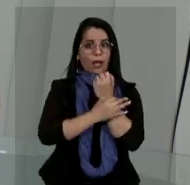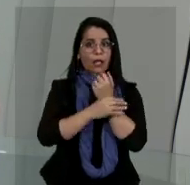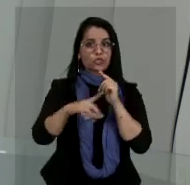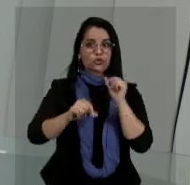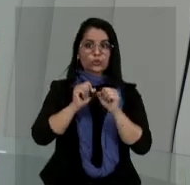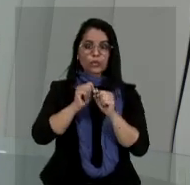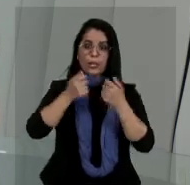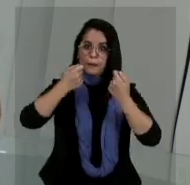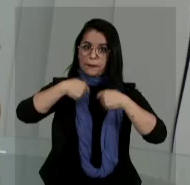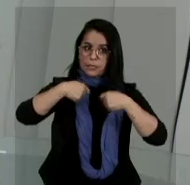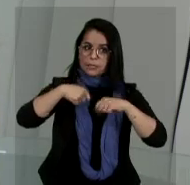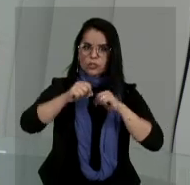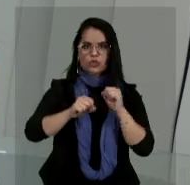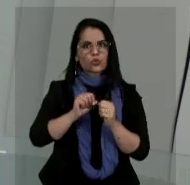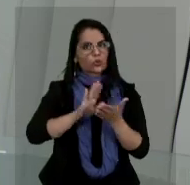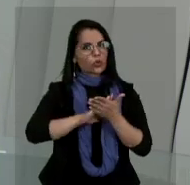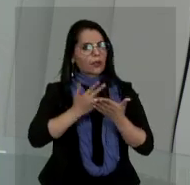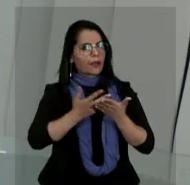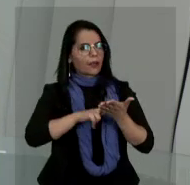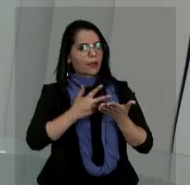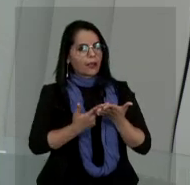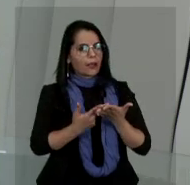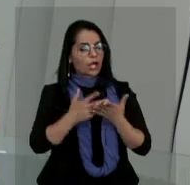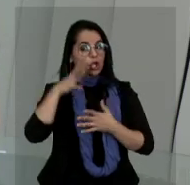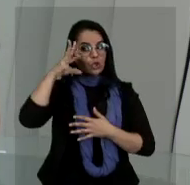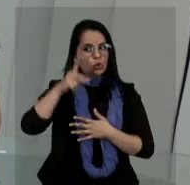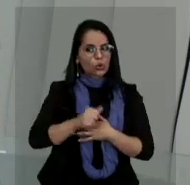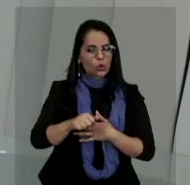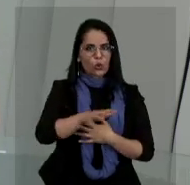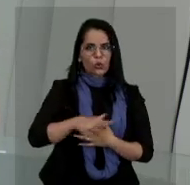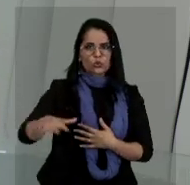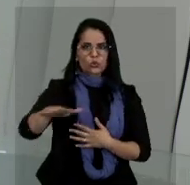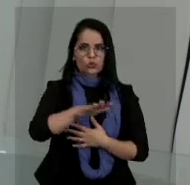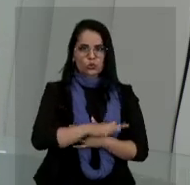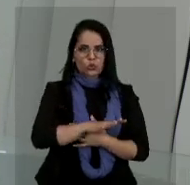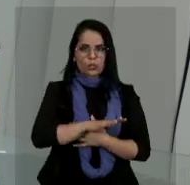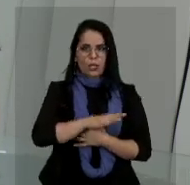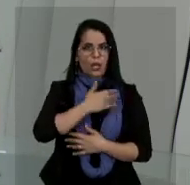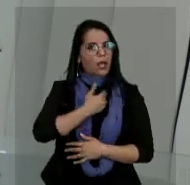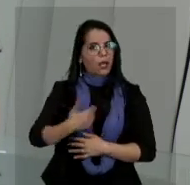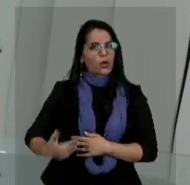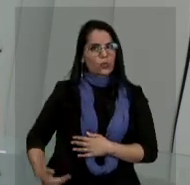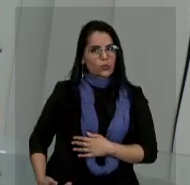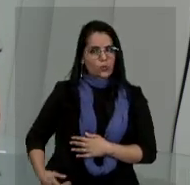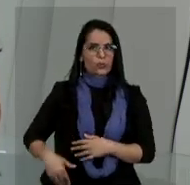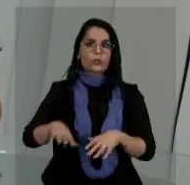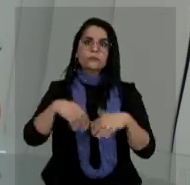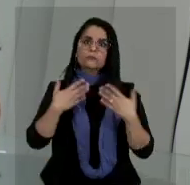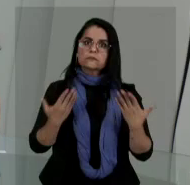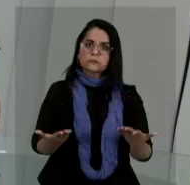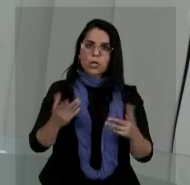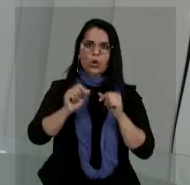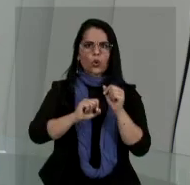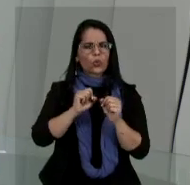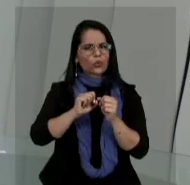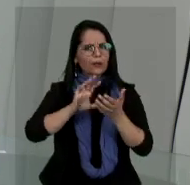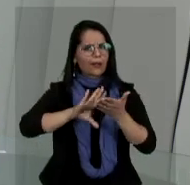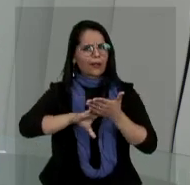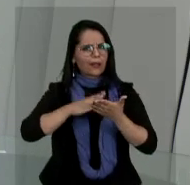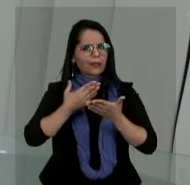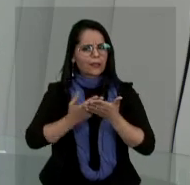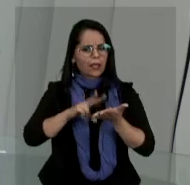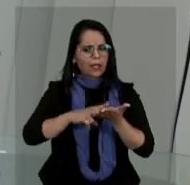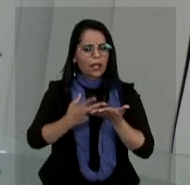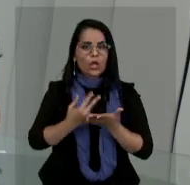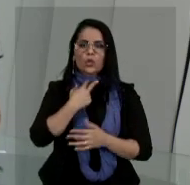que tenha um intérprete de Libras em todos os órgãos públicos. E o intérprete de Libras